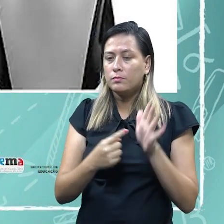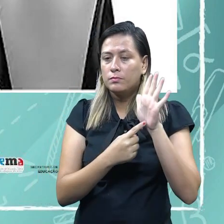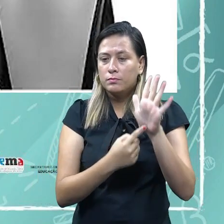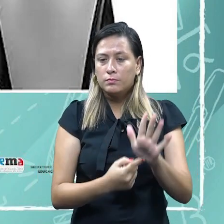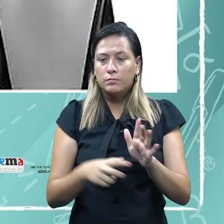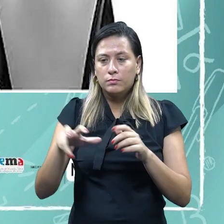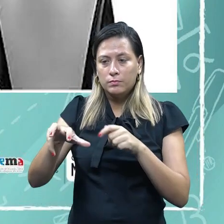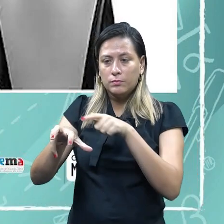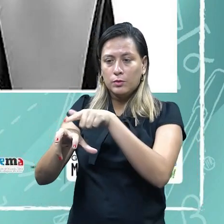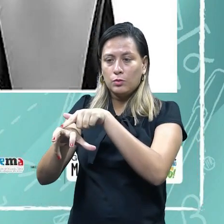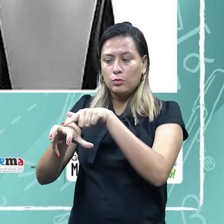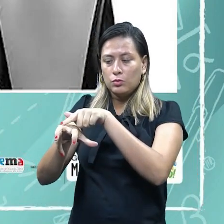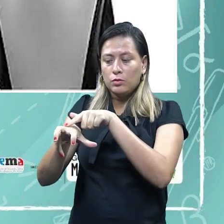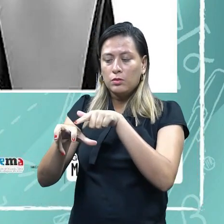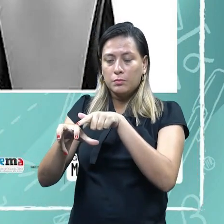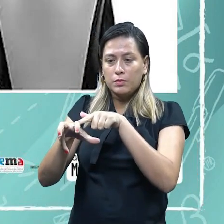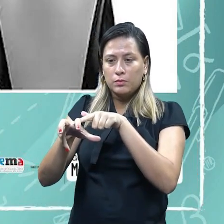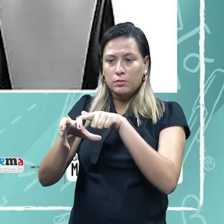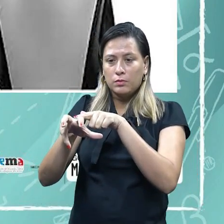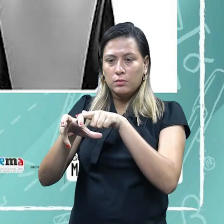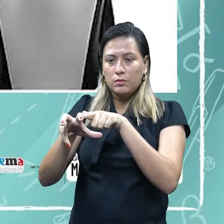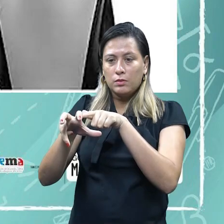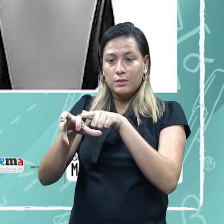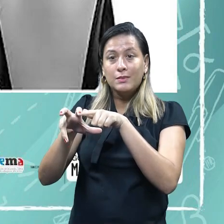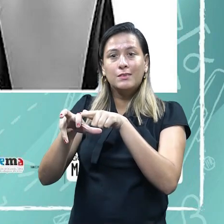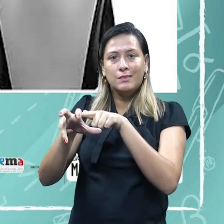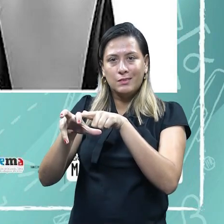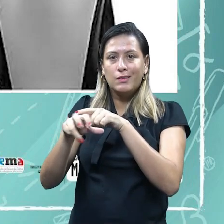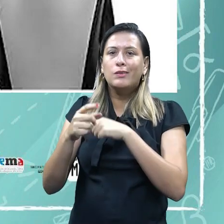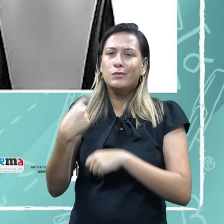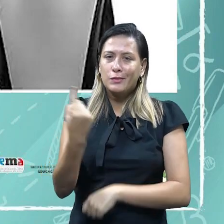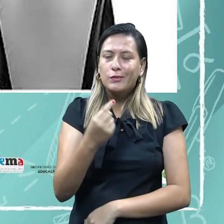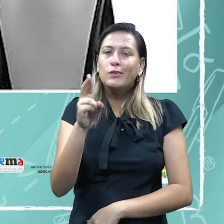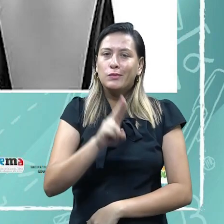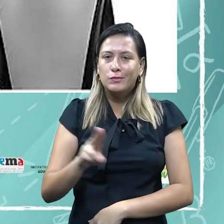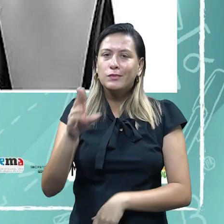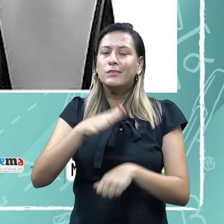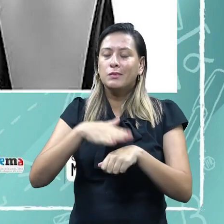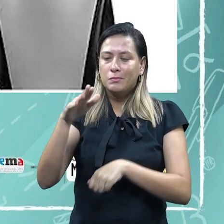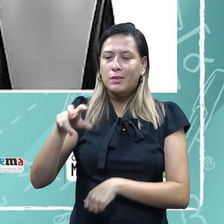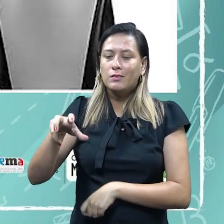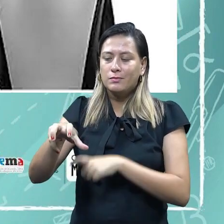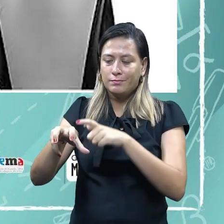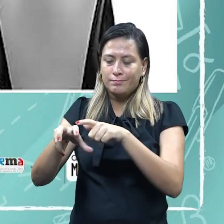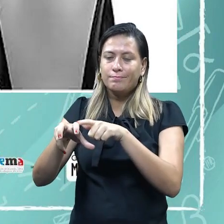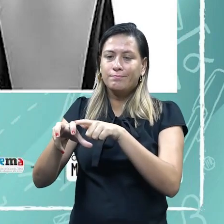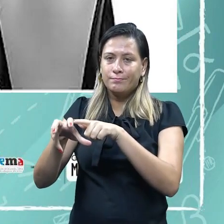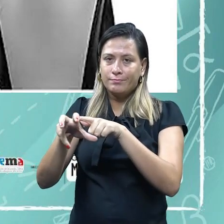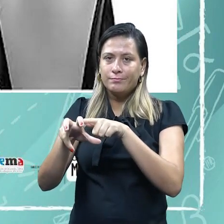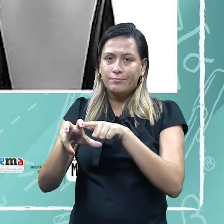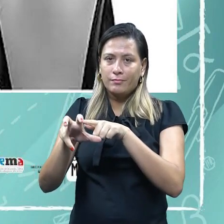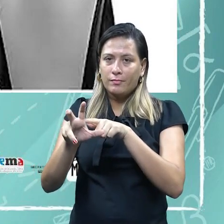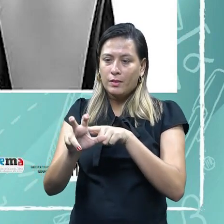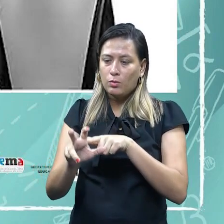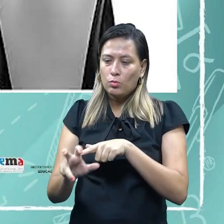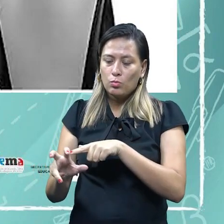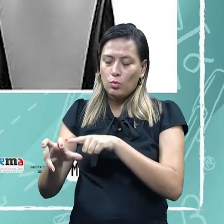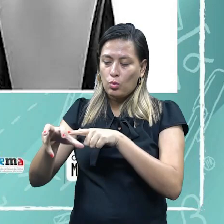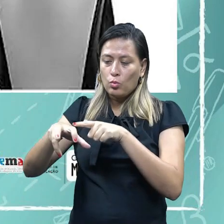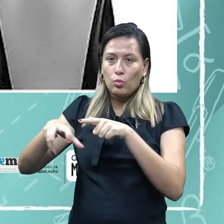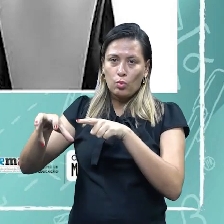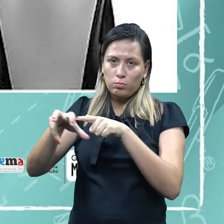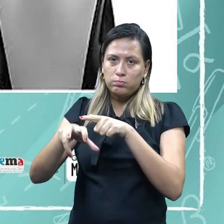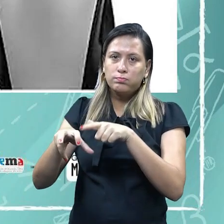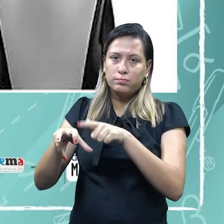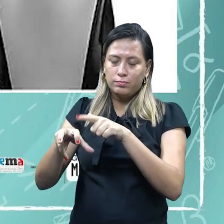está a imagem do nosso mouse, o botão direito e o botão esquerdo. O botão esquerdo é aquele que a gente mais utiliza, que é o que dá o comando